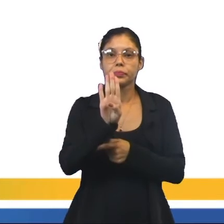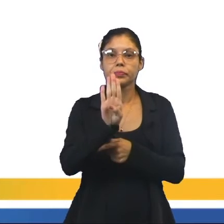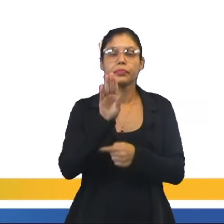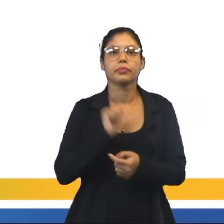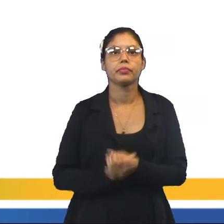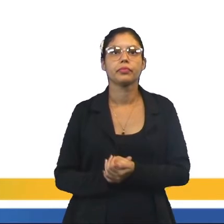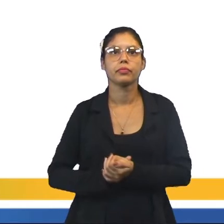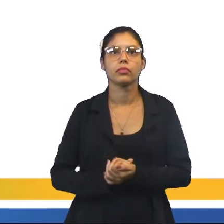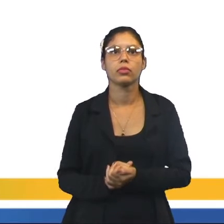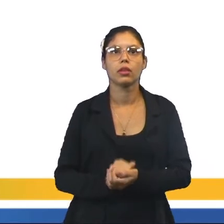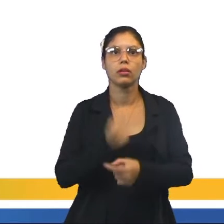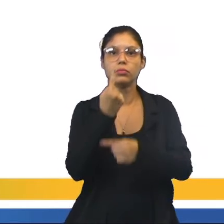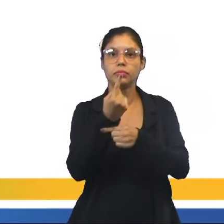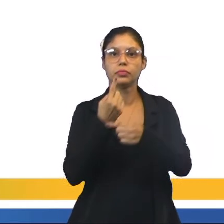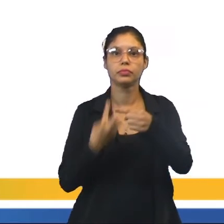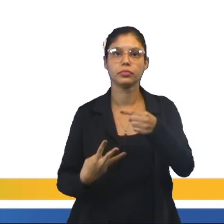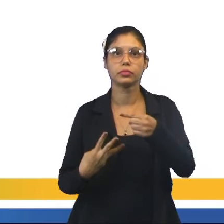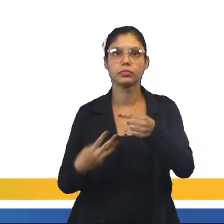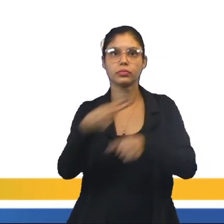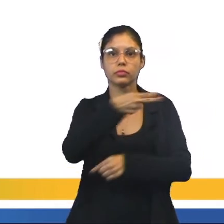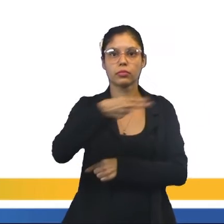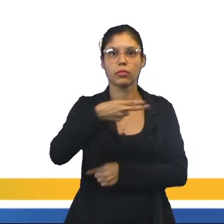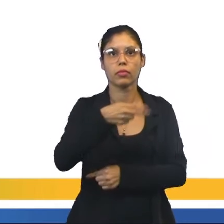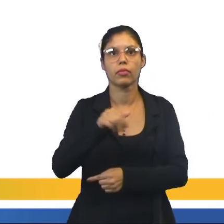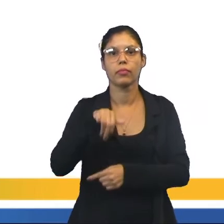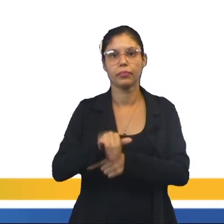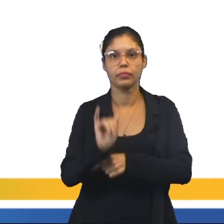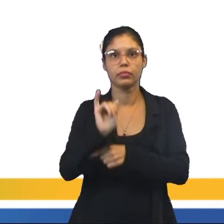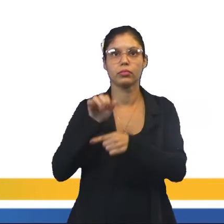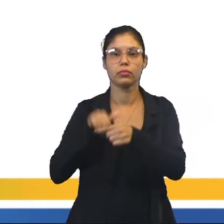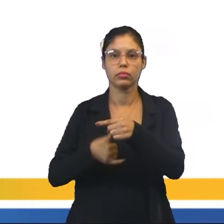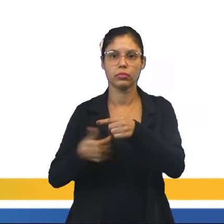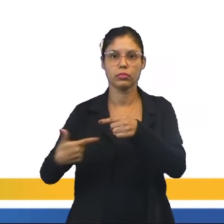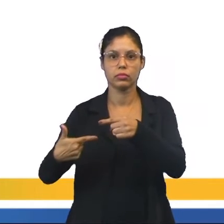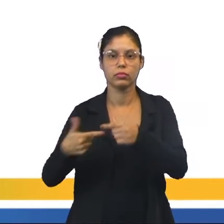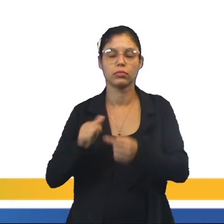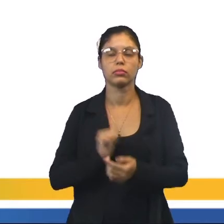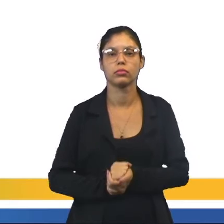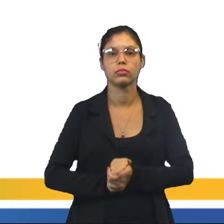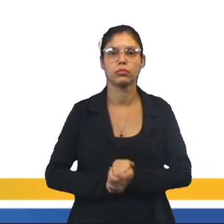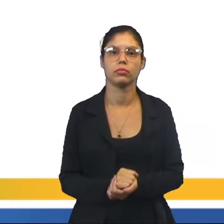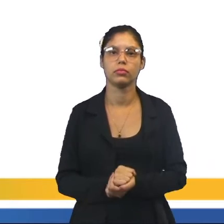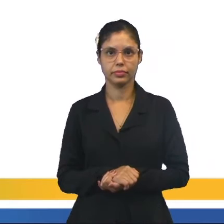B, 1/3 é igual a y sobre 12.